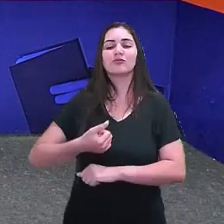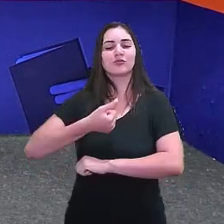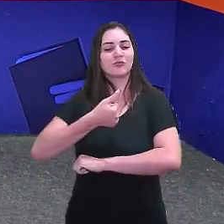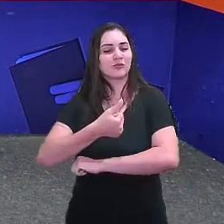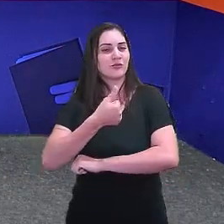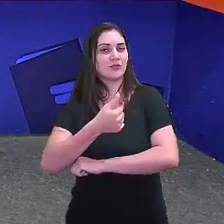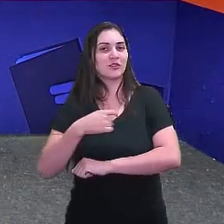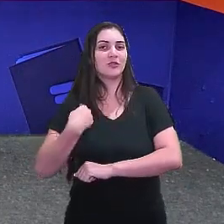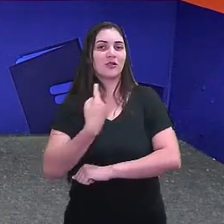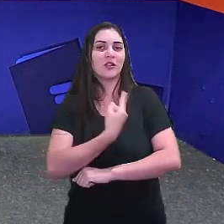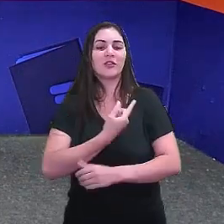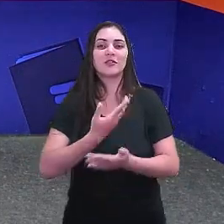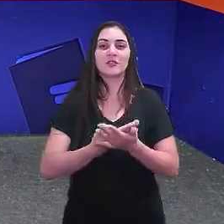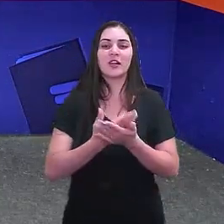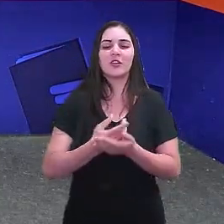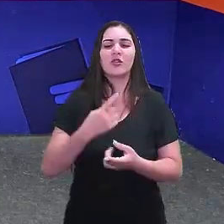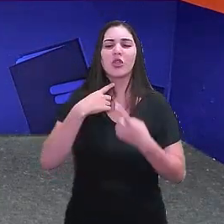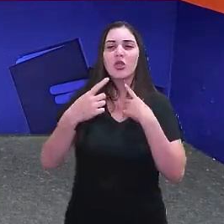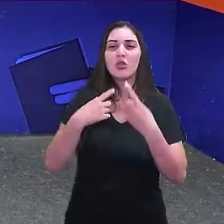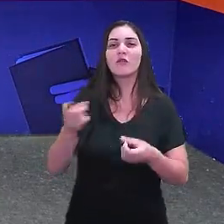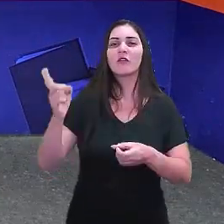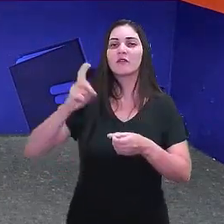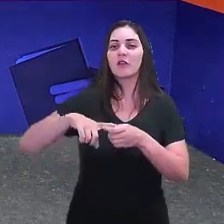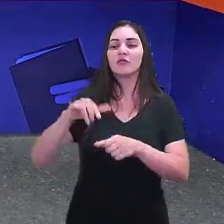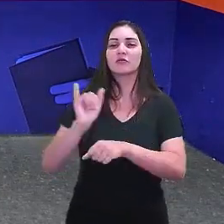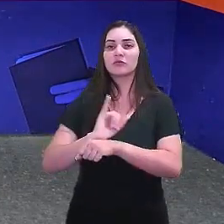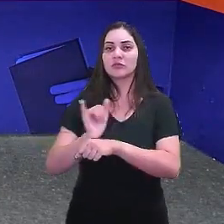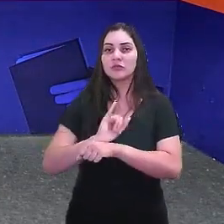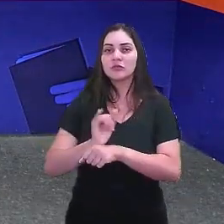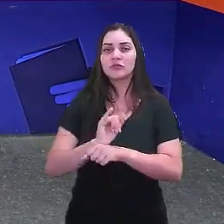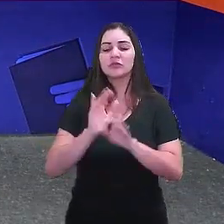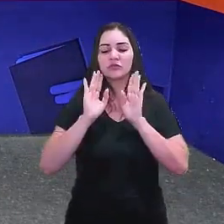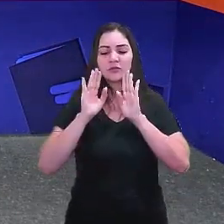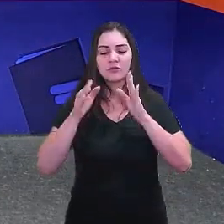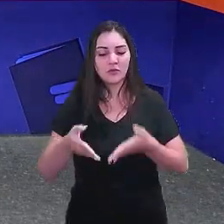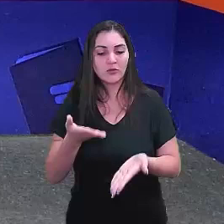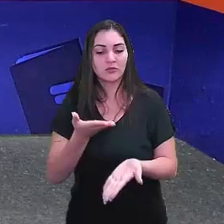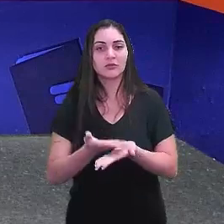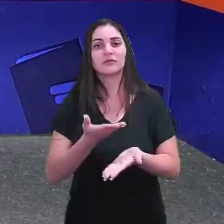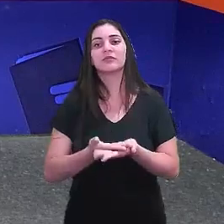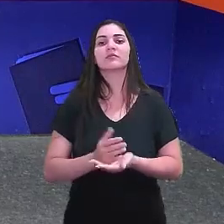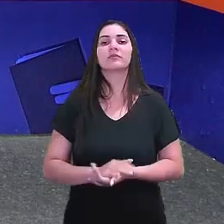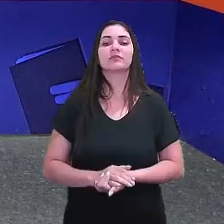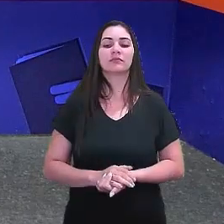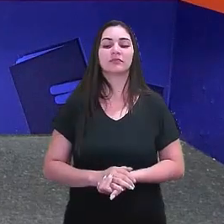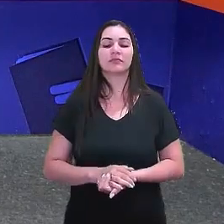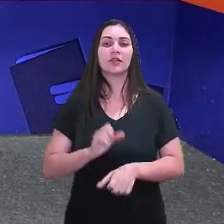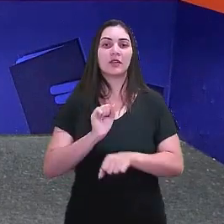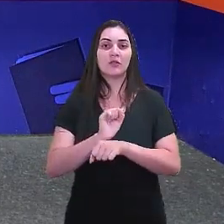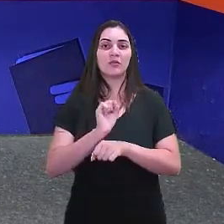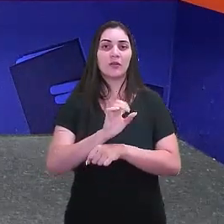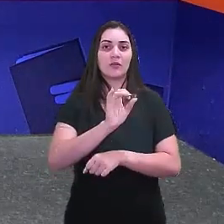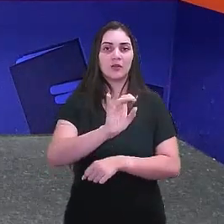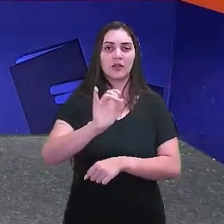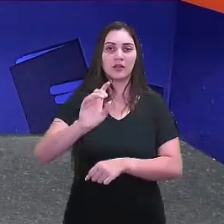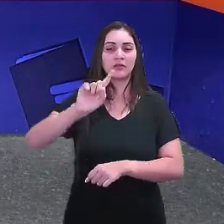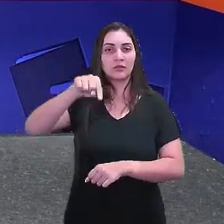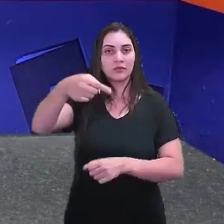aula. Qualquer dúvida, volta lá no YouTube, revisa, foco nos estudos e, ó, eu espero cada um de